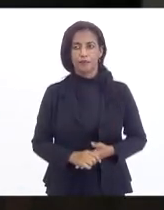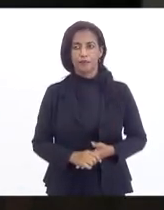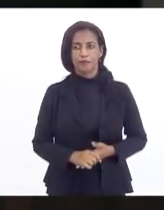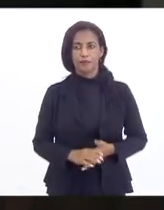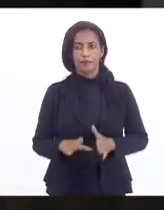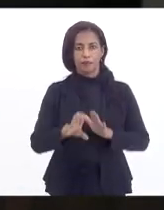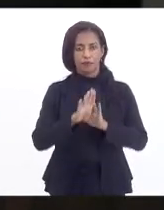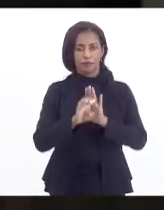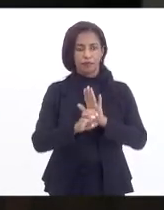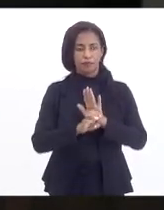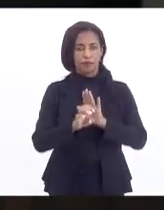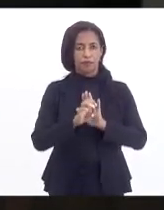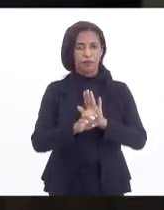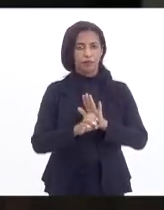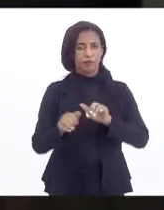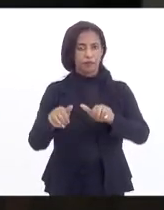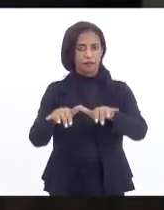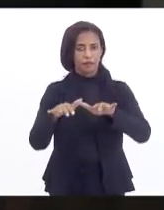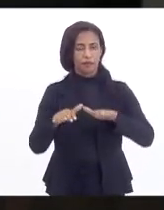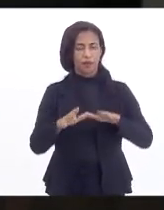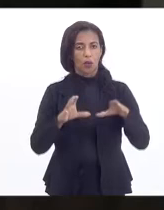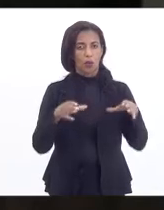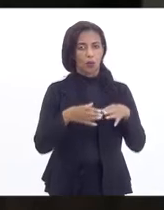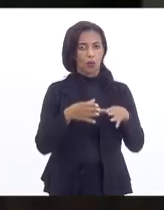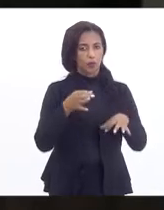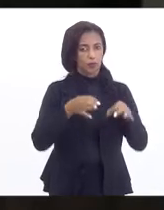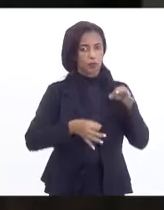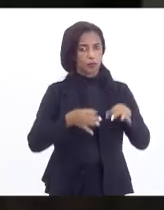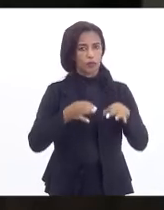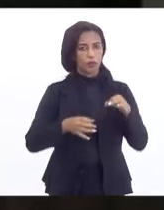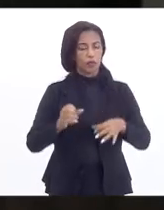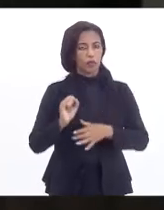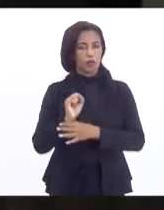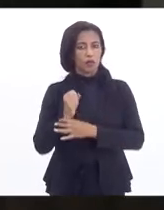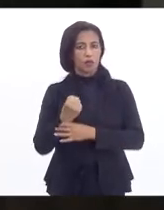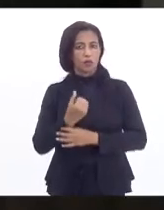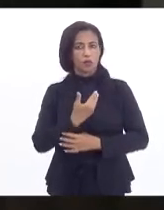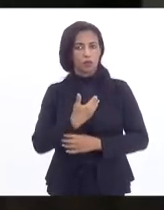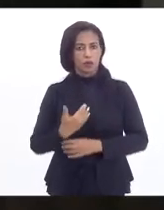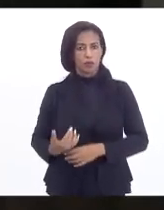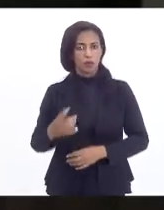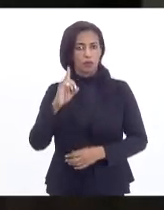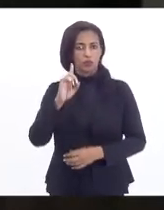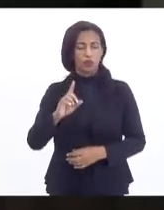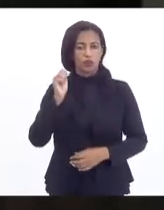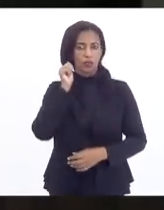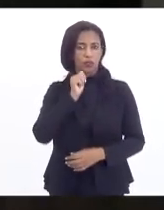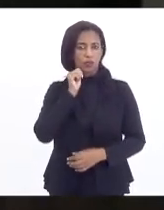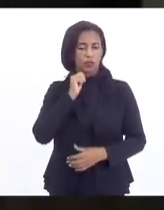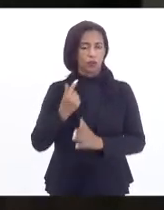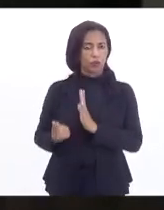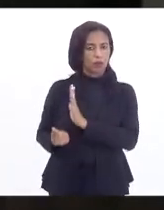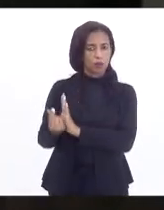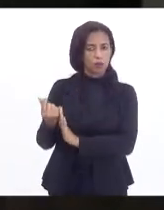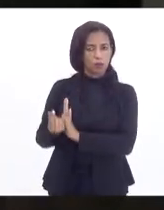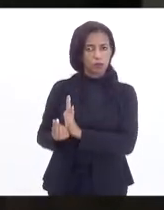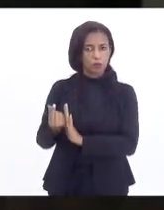as emendas de plenário das comissões de Constituição e Justiça, Defesa do Direito da Mulher, Segurança Pública, Ação de Polícia, de Saúde e de Orçamento.